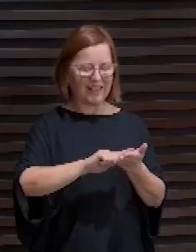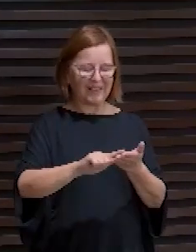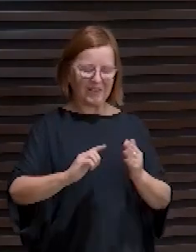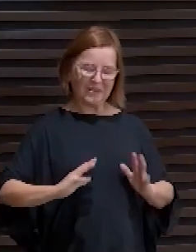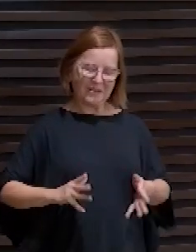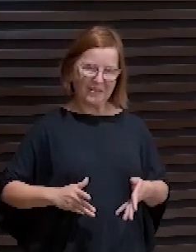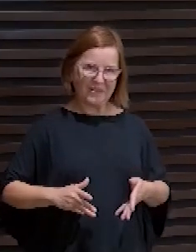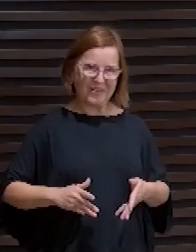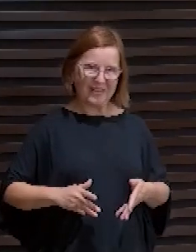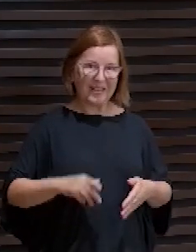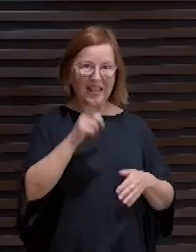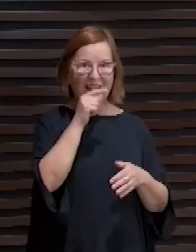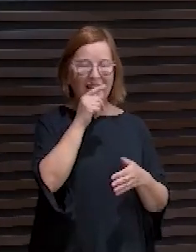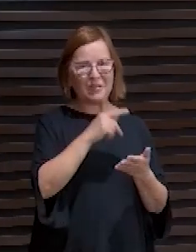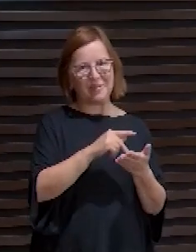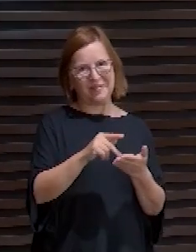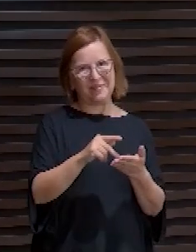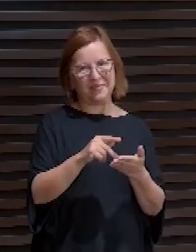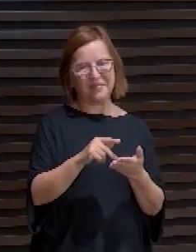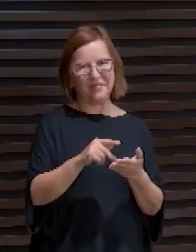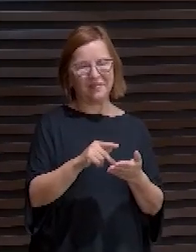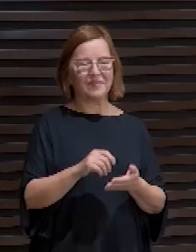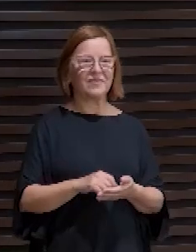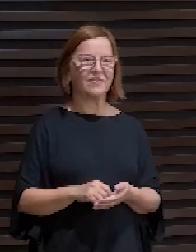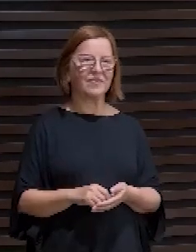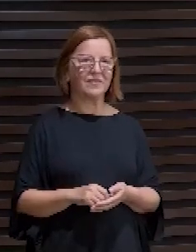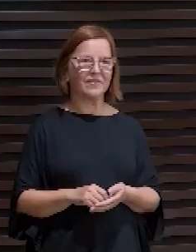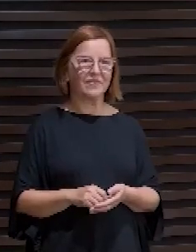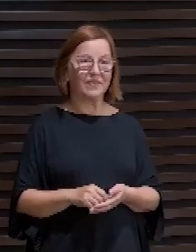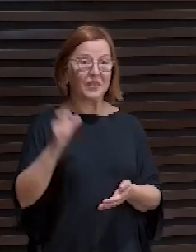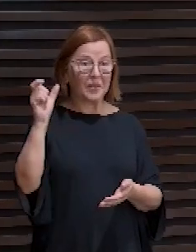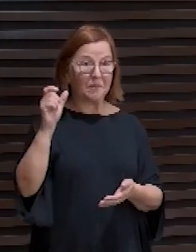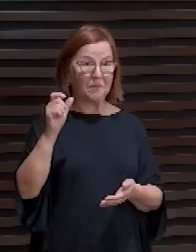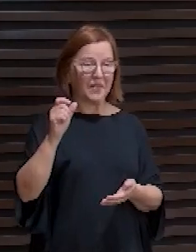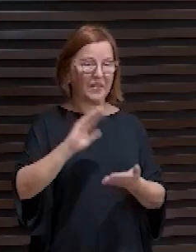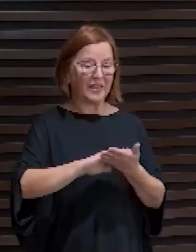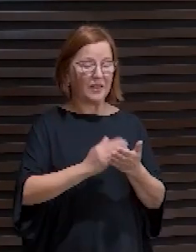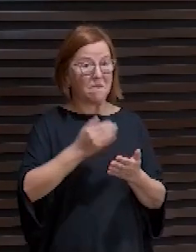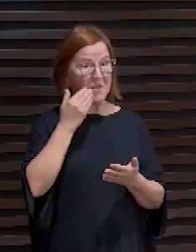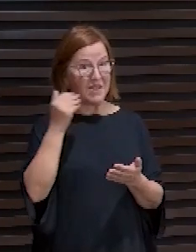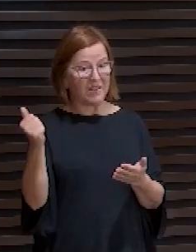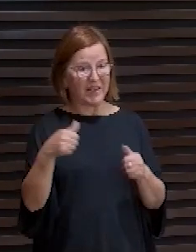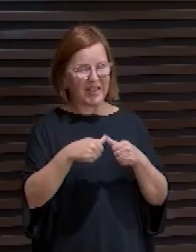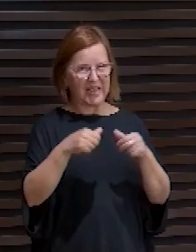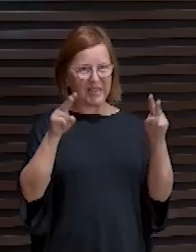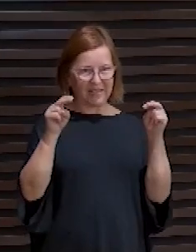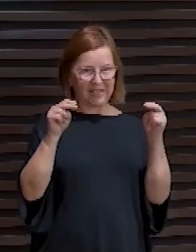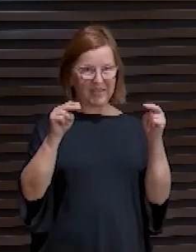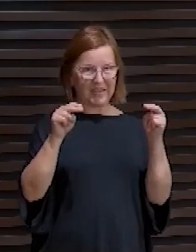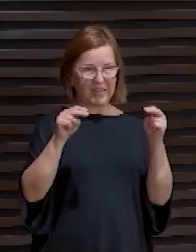corpo com água pura. A palavra que melhor traduz essa expressão